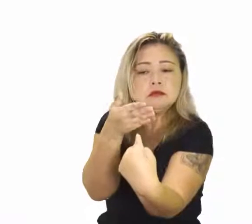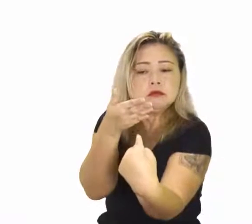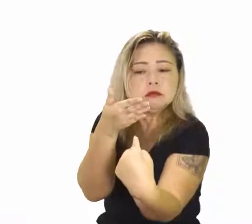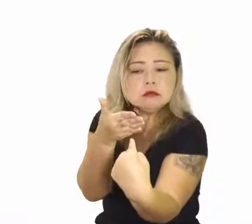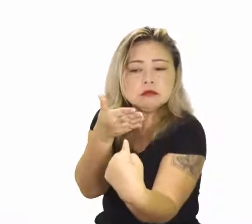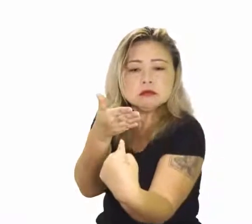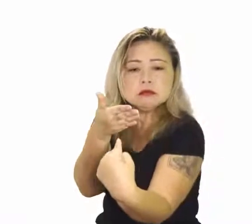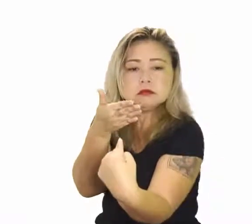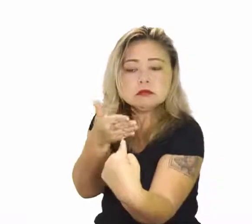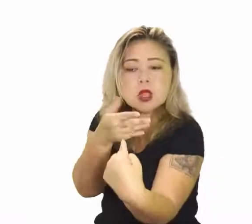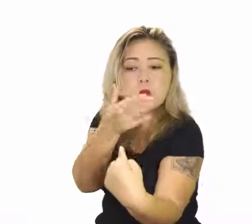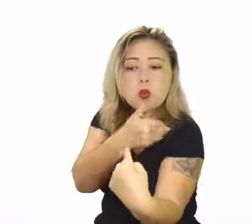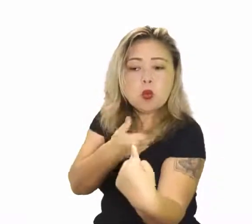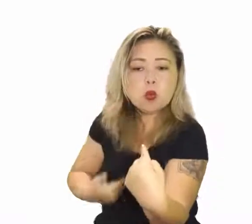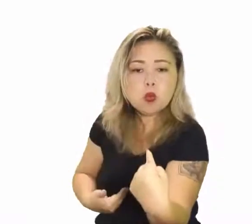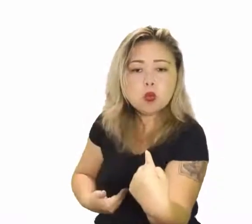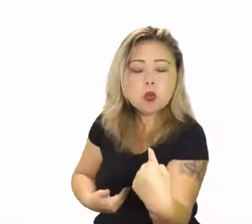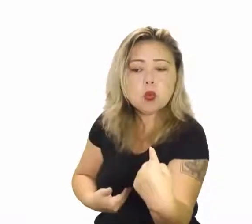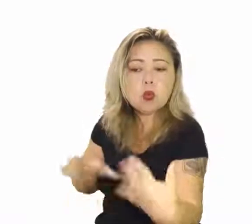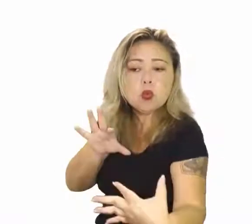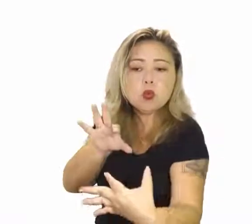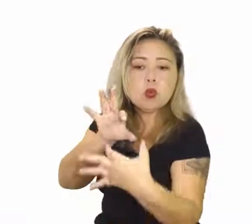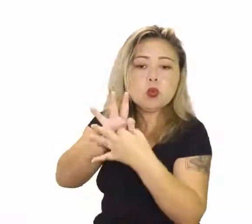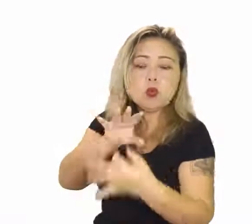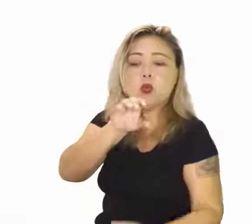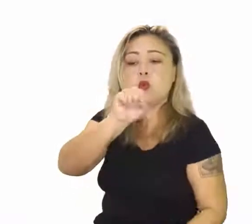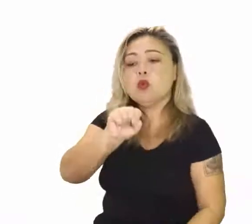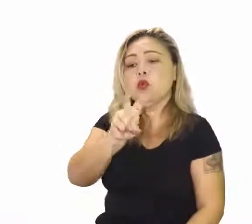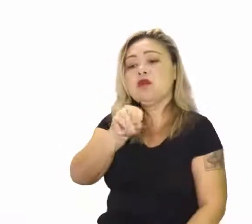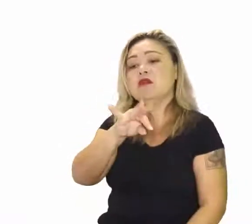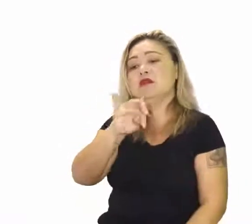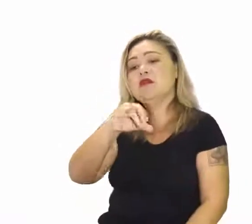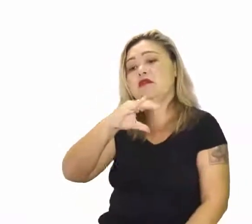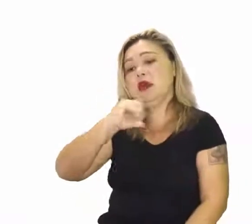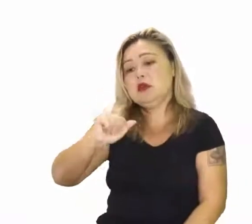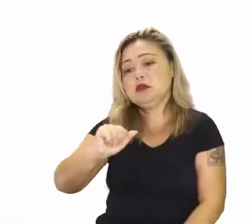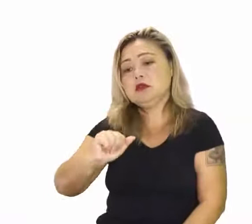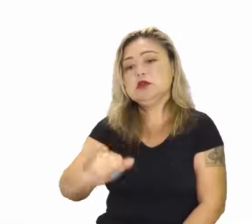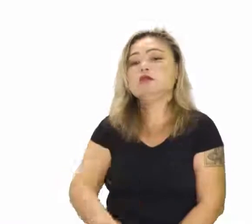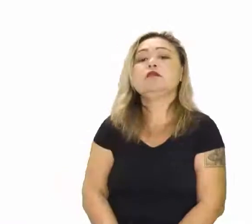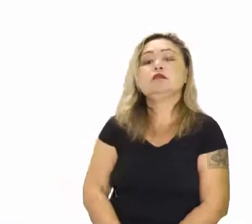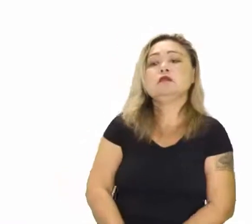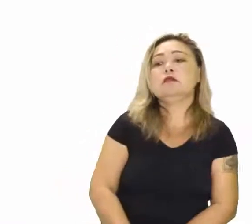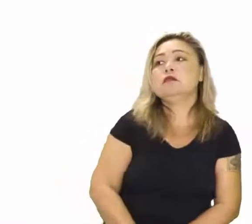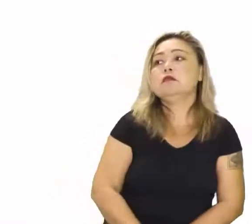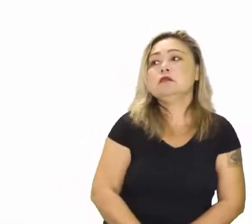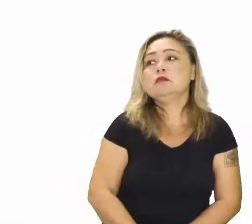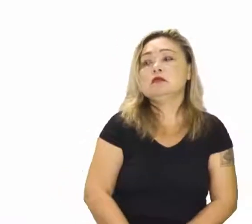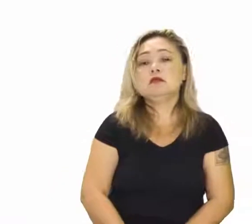intimidar o governo da União Soviética.